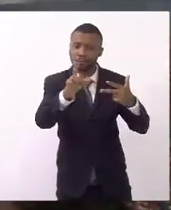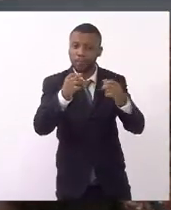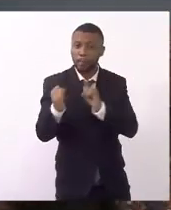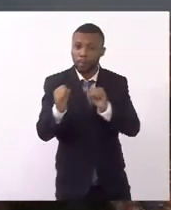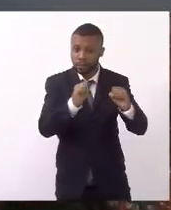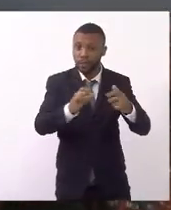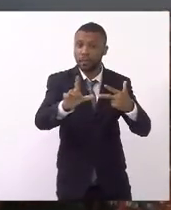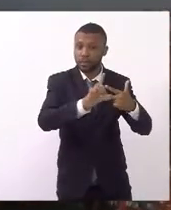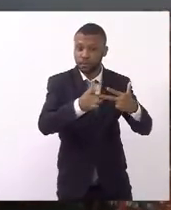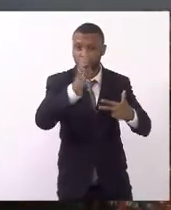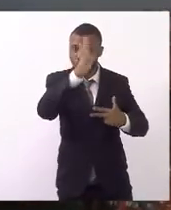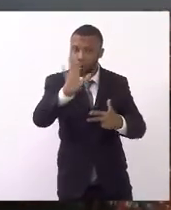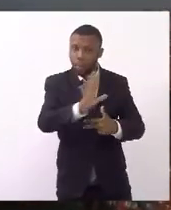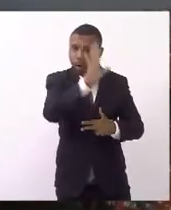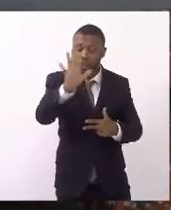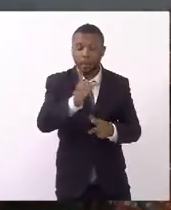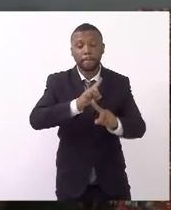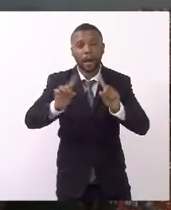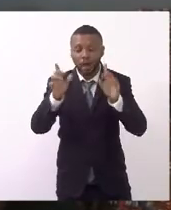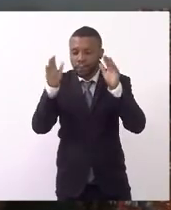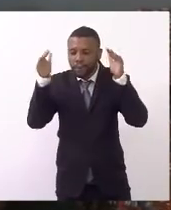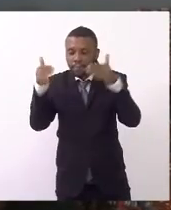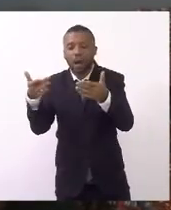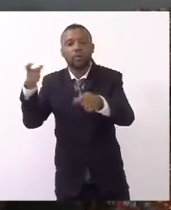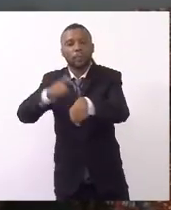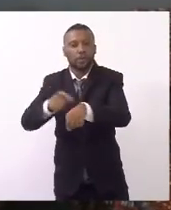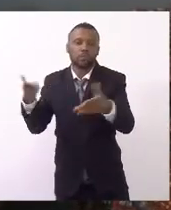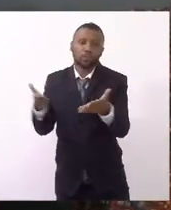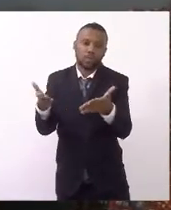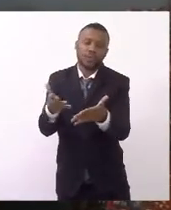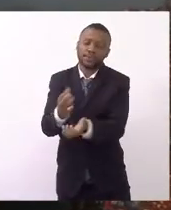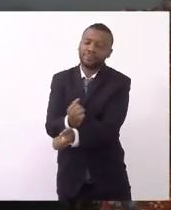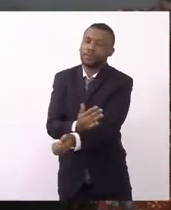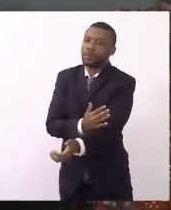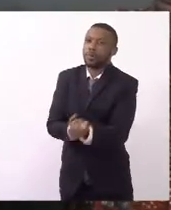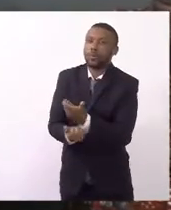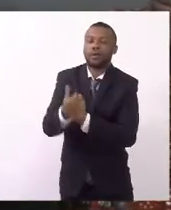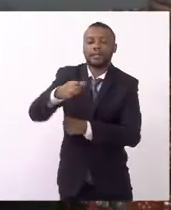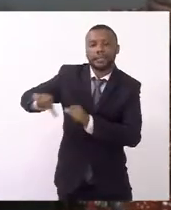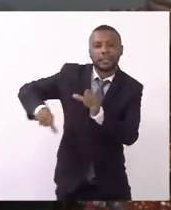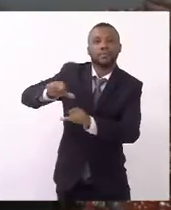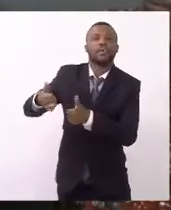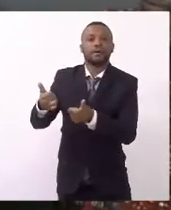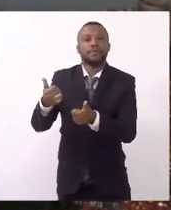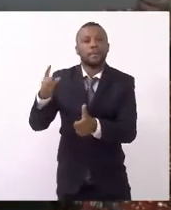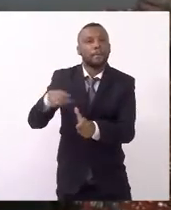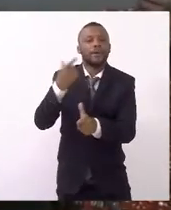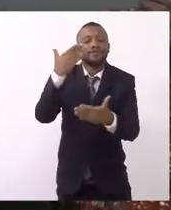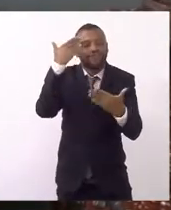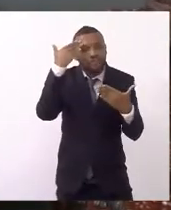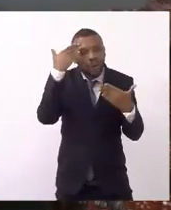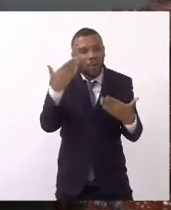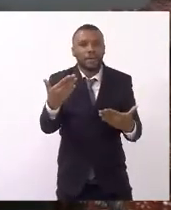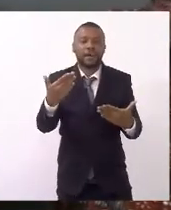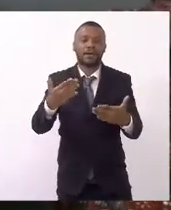errei significa a nossa resistência tão Primeiro de tudo obrigada